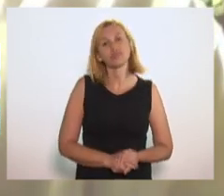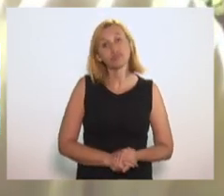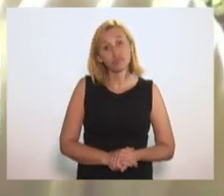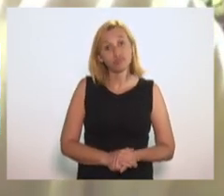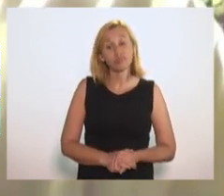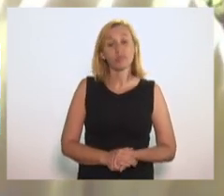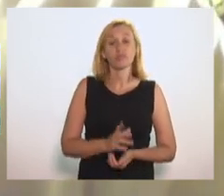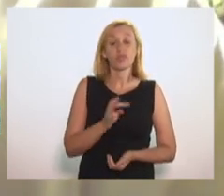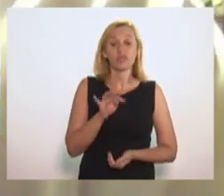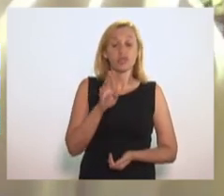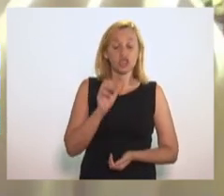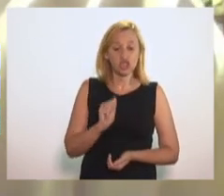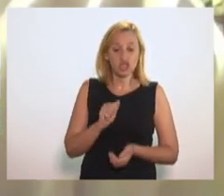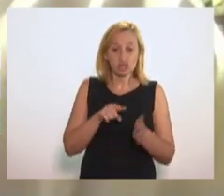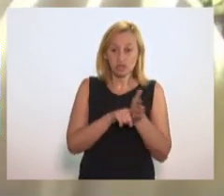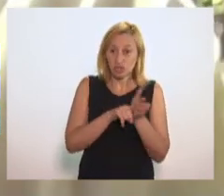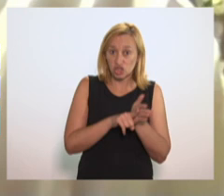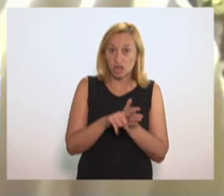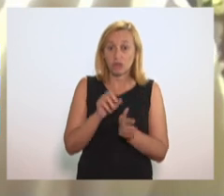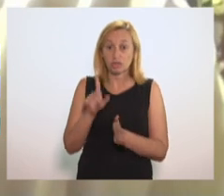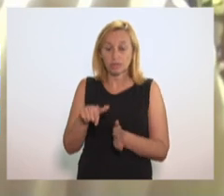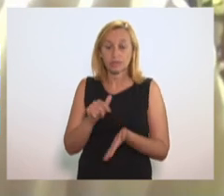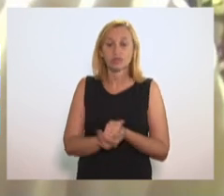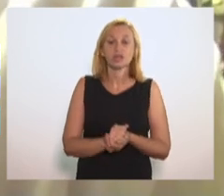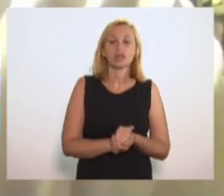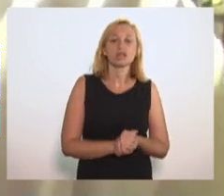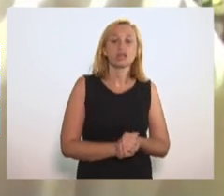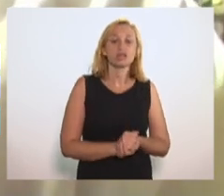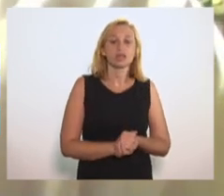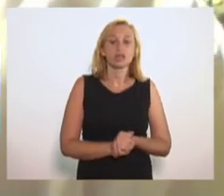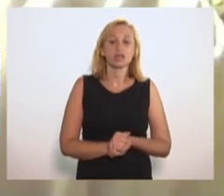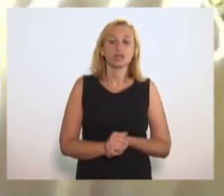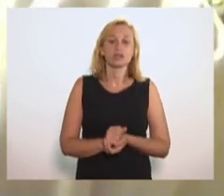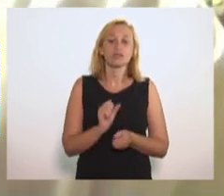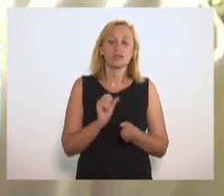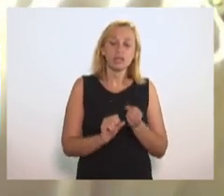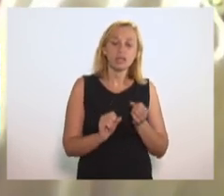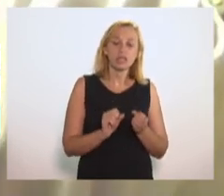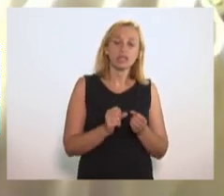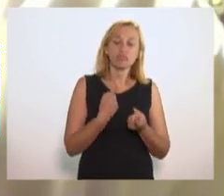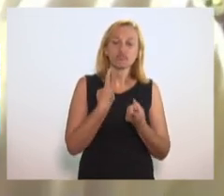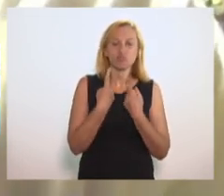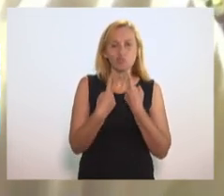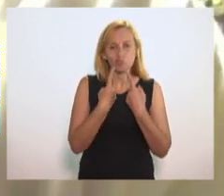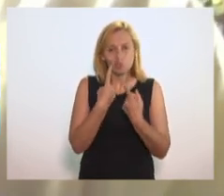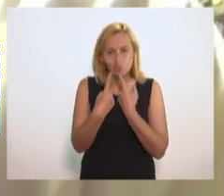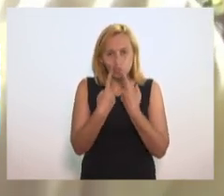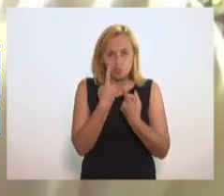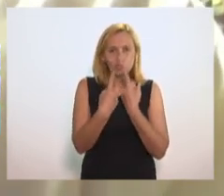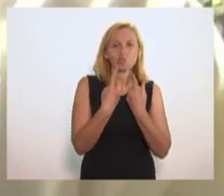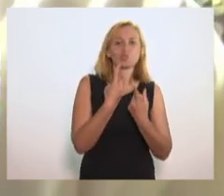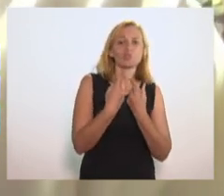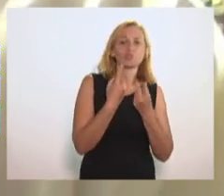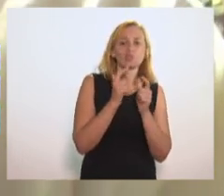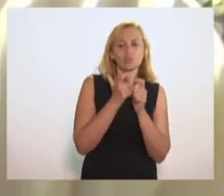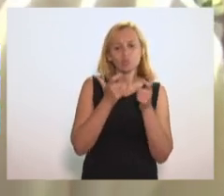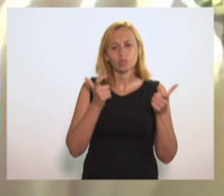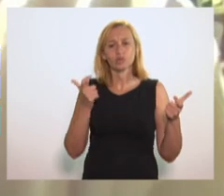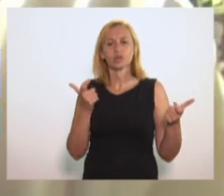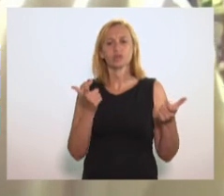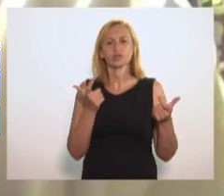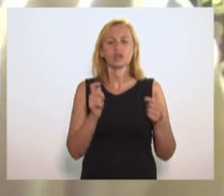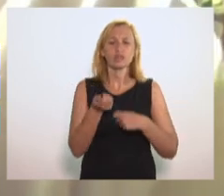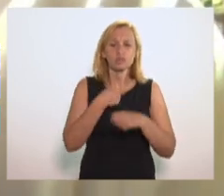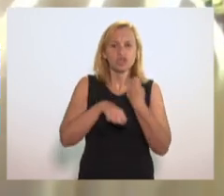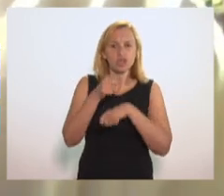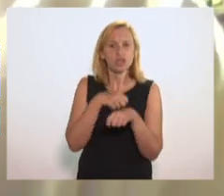recuperação fiscal o que a gente precisava de fato era fazer um debate mais profundo sobre uma grande reforma administrativa